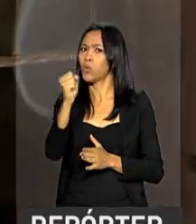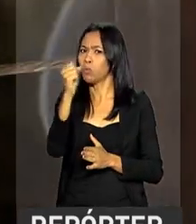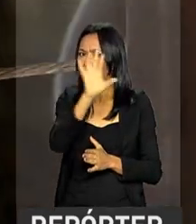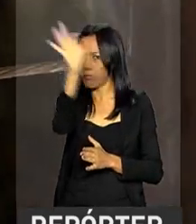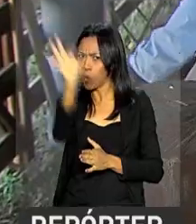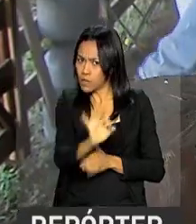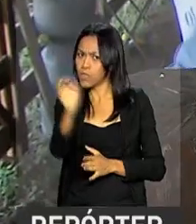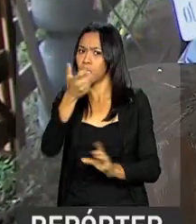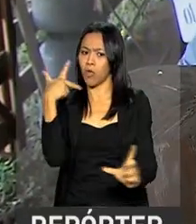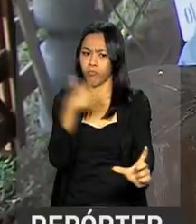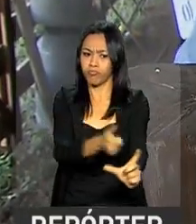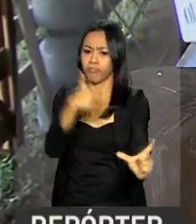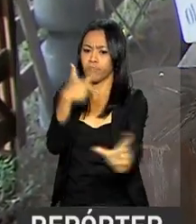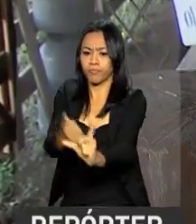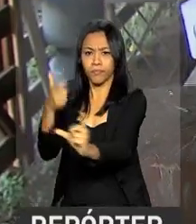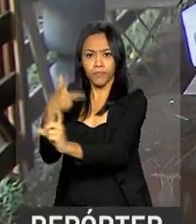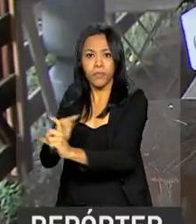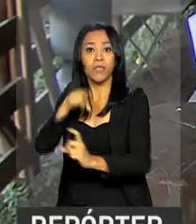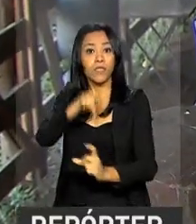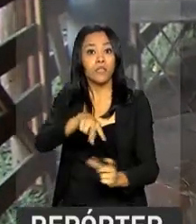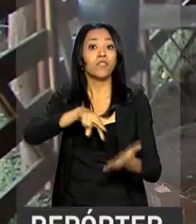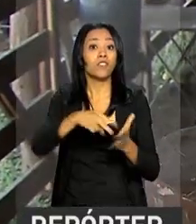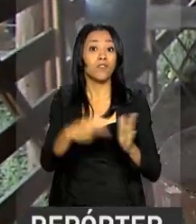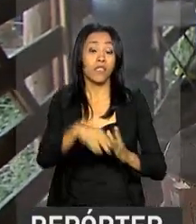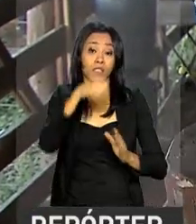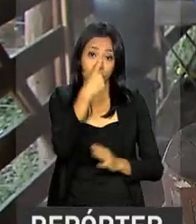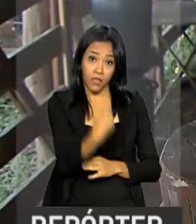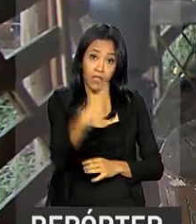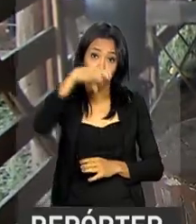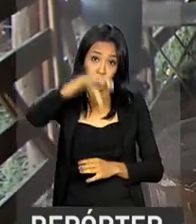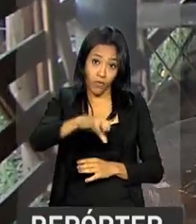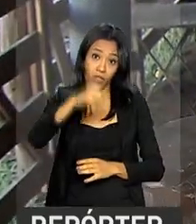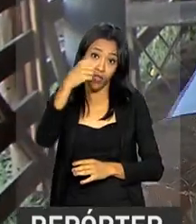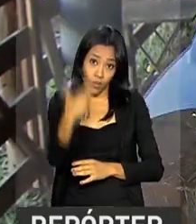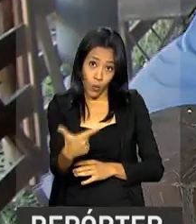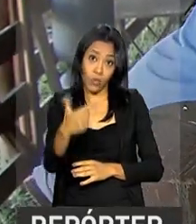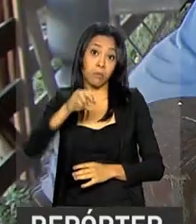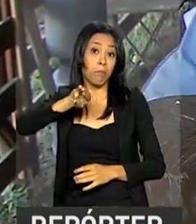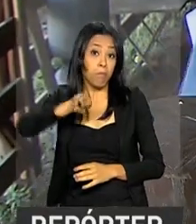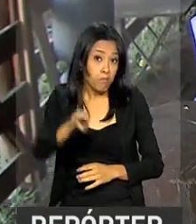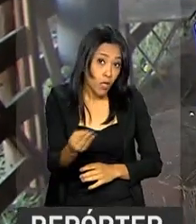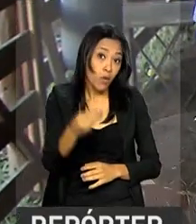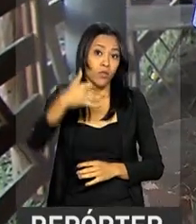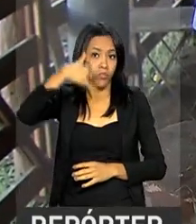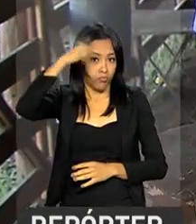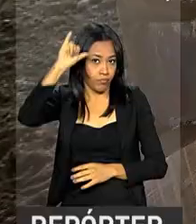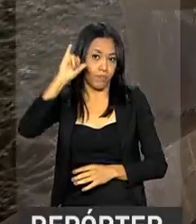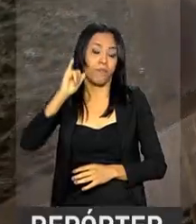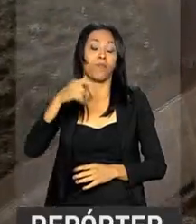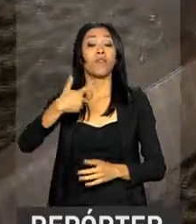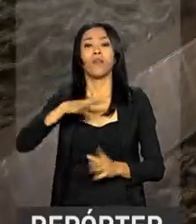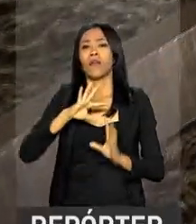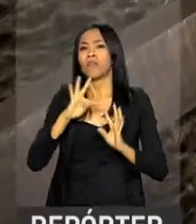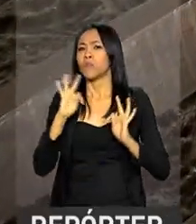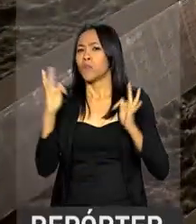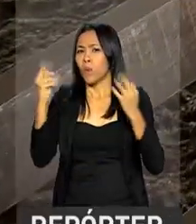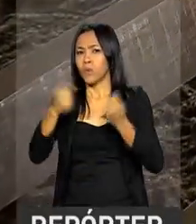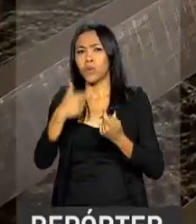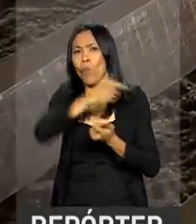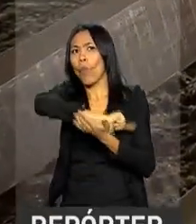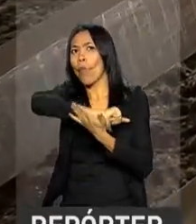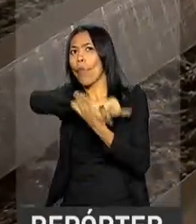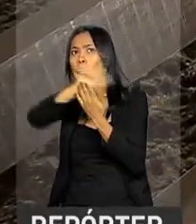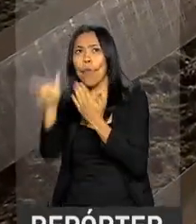equivale a aproximadamente 192 milhões de cabeças praticamente todos os estados do país são livres da aftosa com